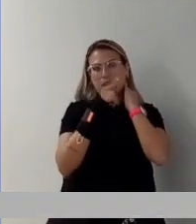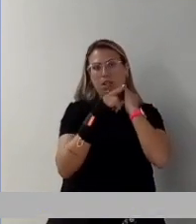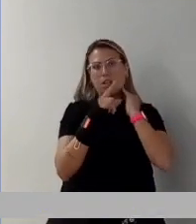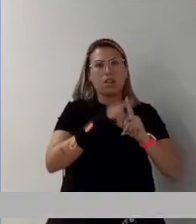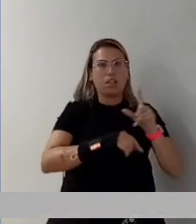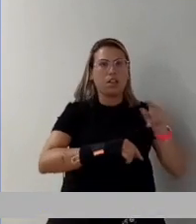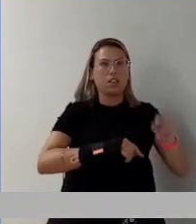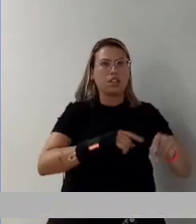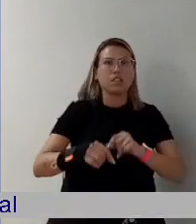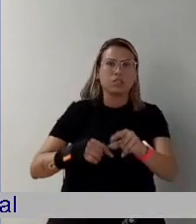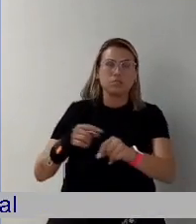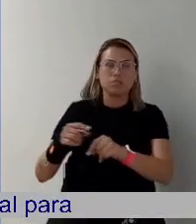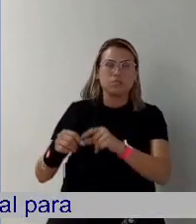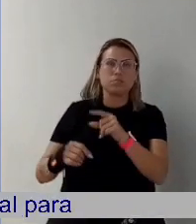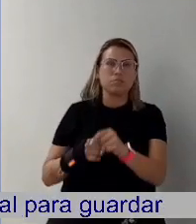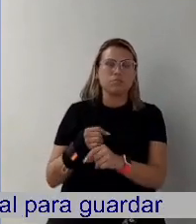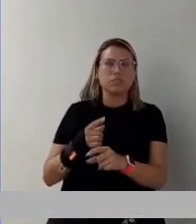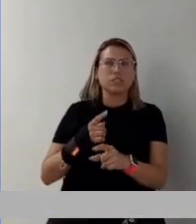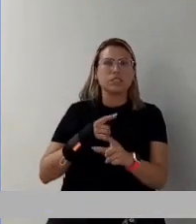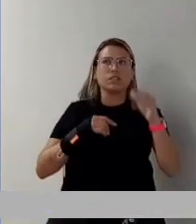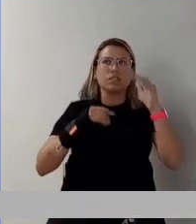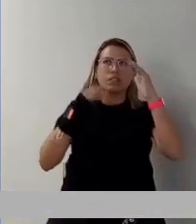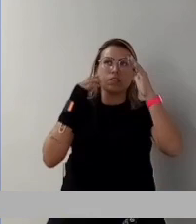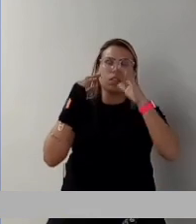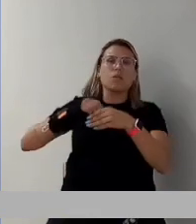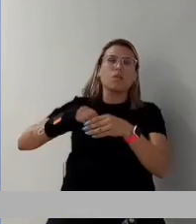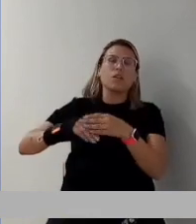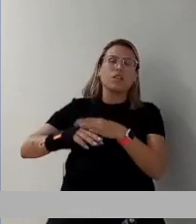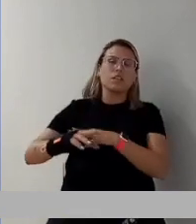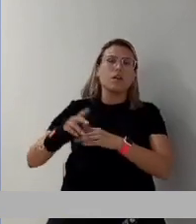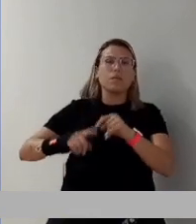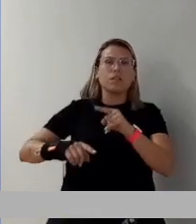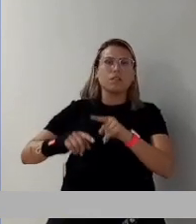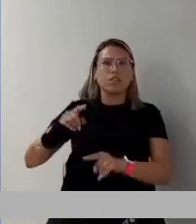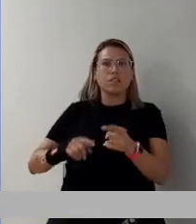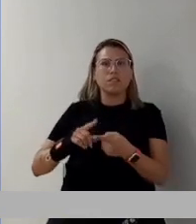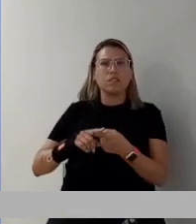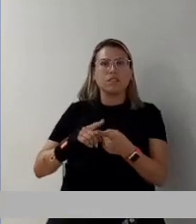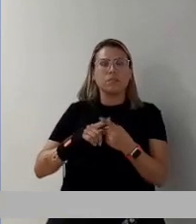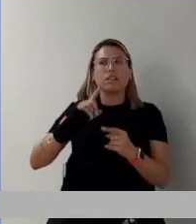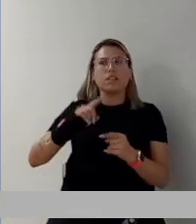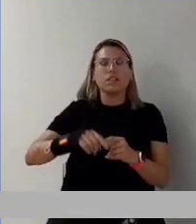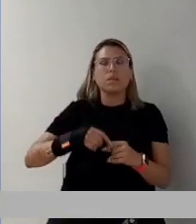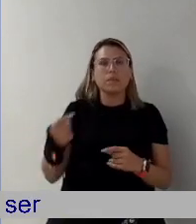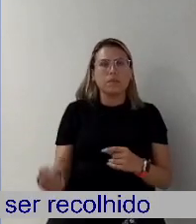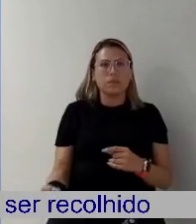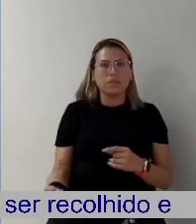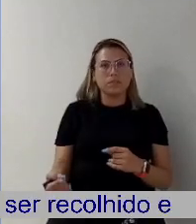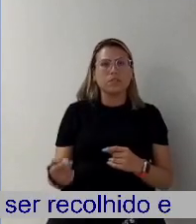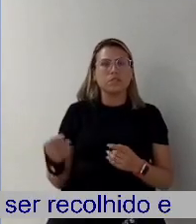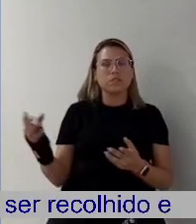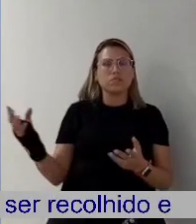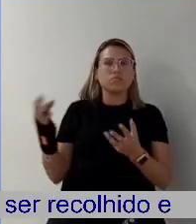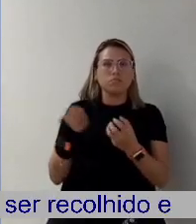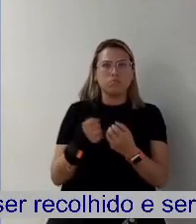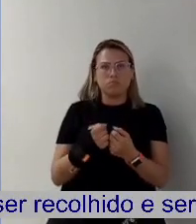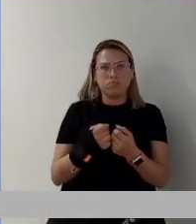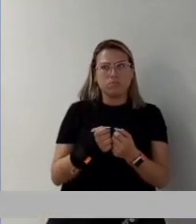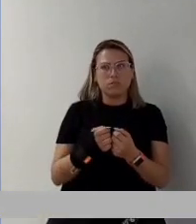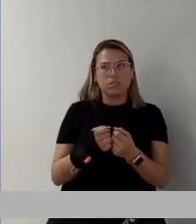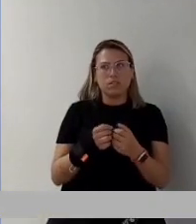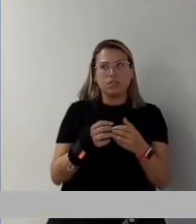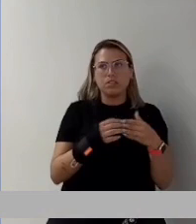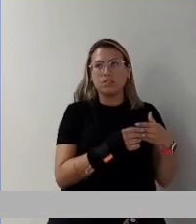possa ter um local para guardar esse material e logo após esse material ser recolhido e ter e ser trazido aqui paraa